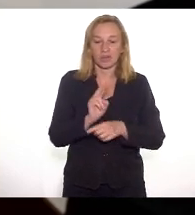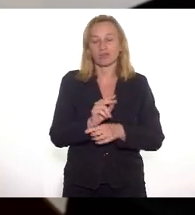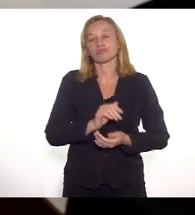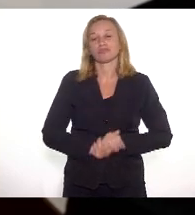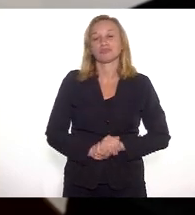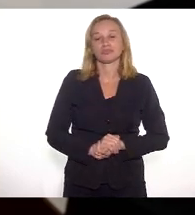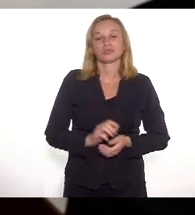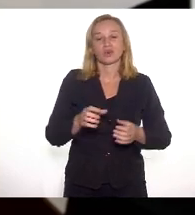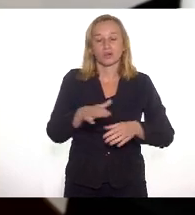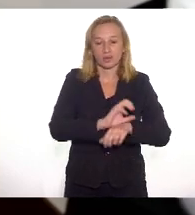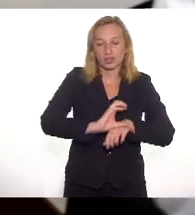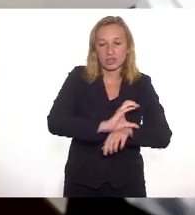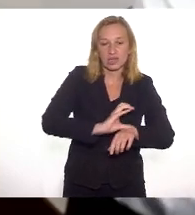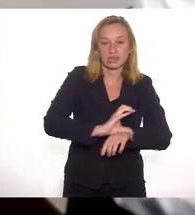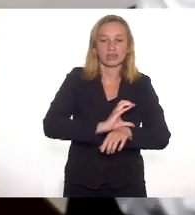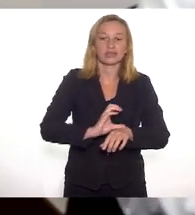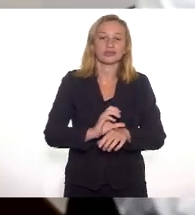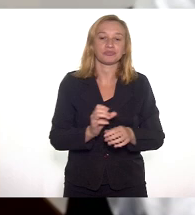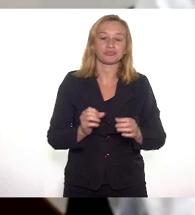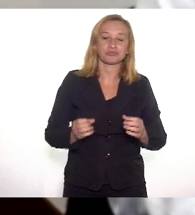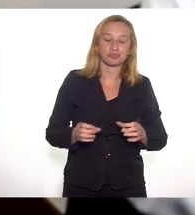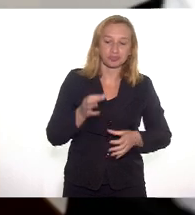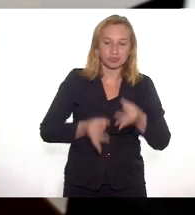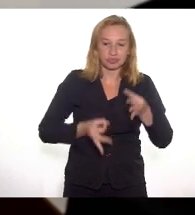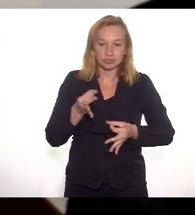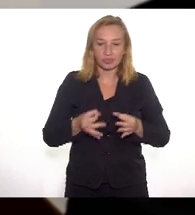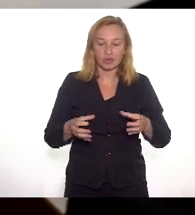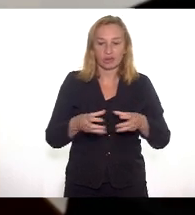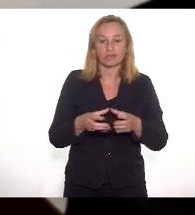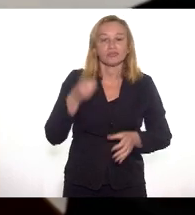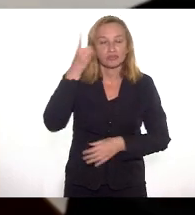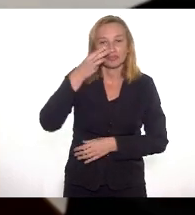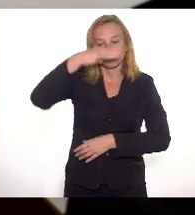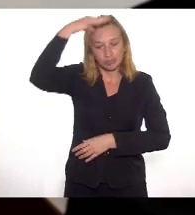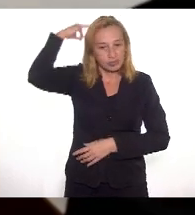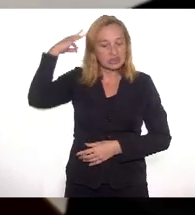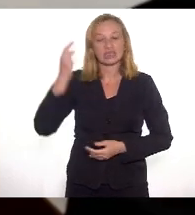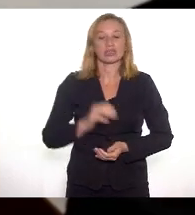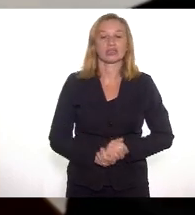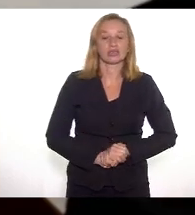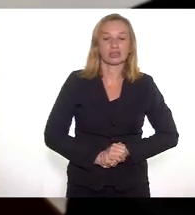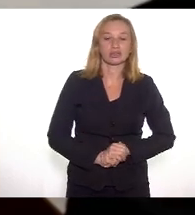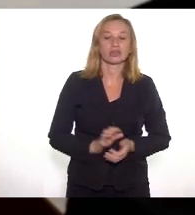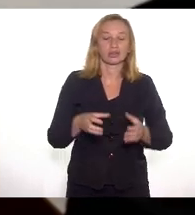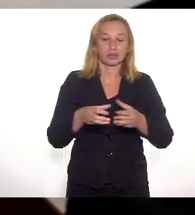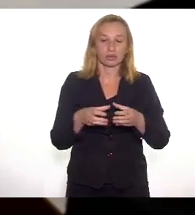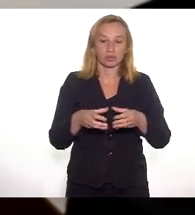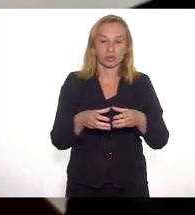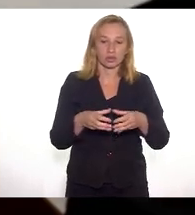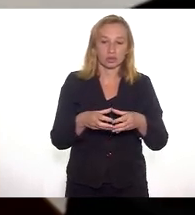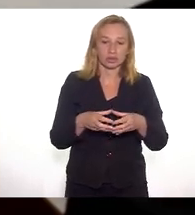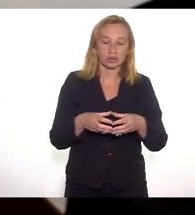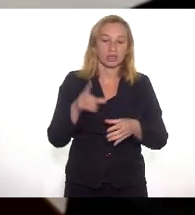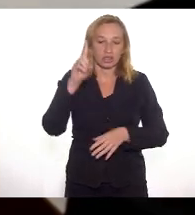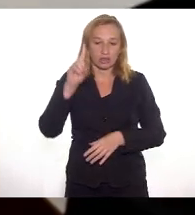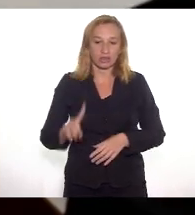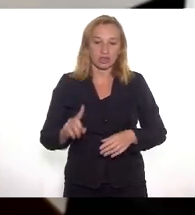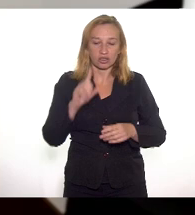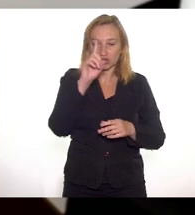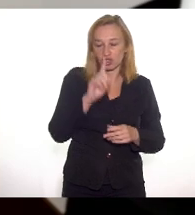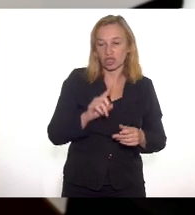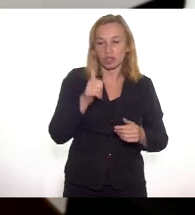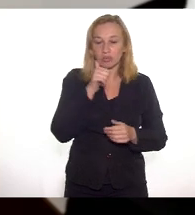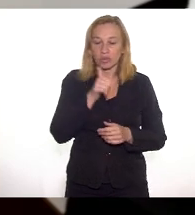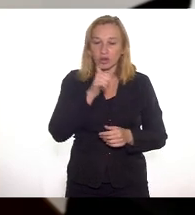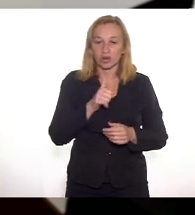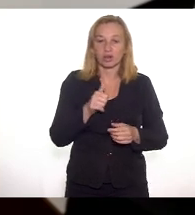da Comissão de Constituição e Justiça pela condicionalidade. Relator, deputado Márcio Pacheco. Dependendo de pareceres das Comissões de Defesa do Direito da Mulher, de Segurança